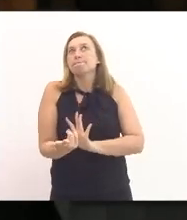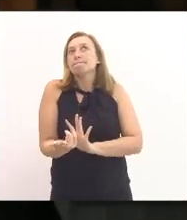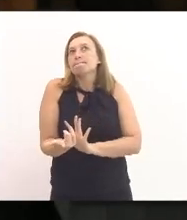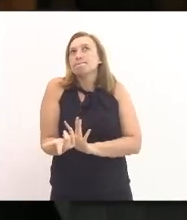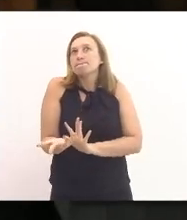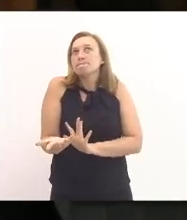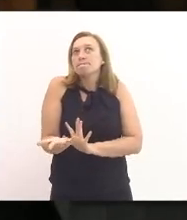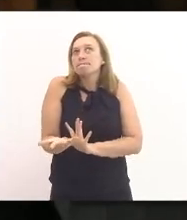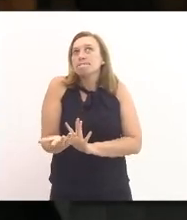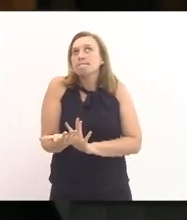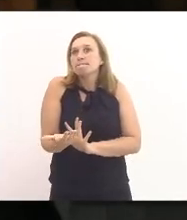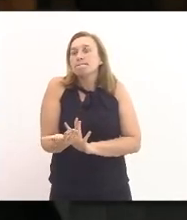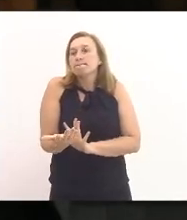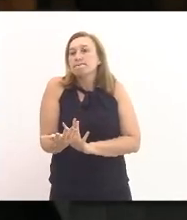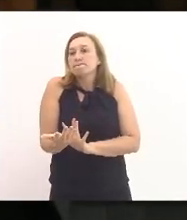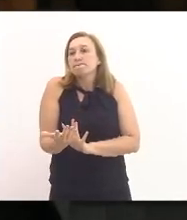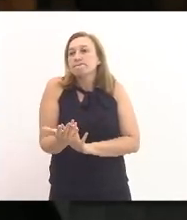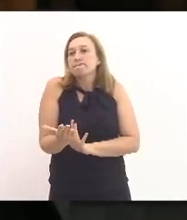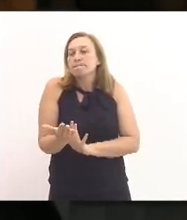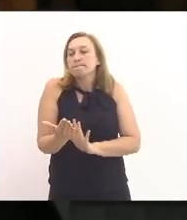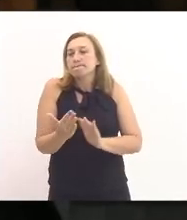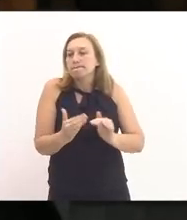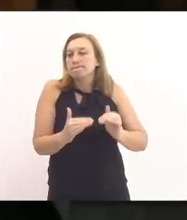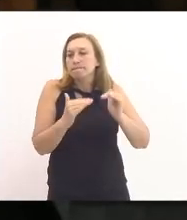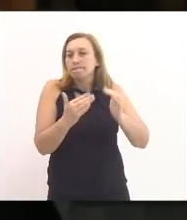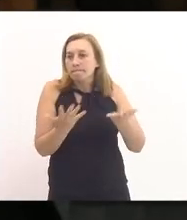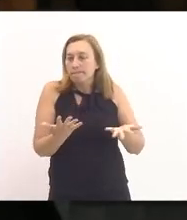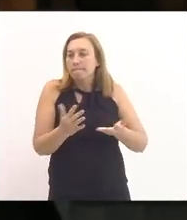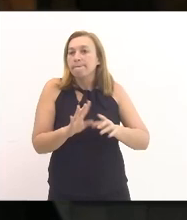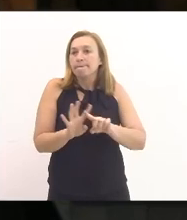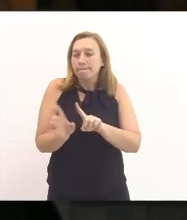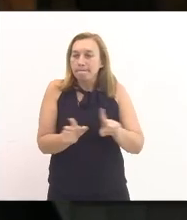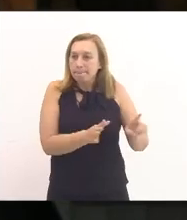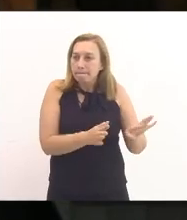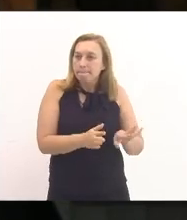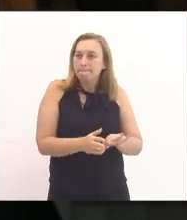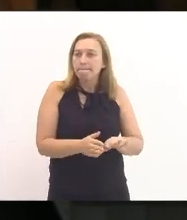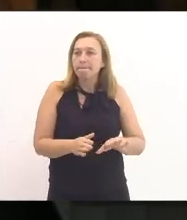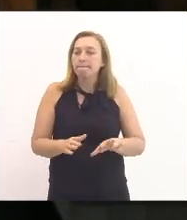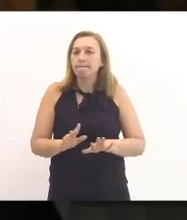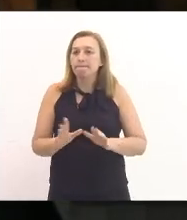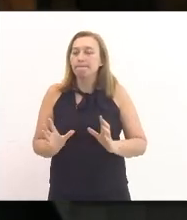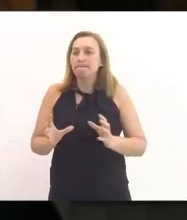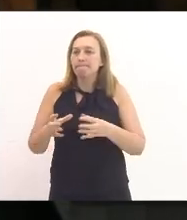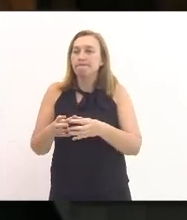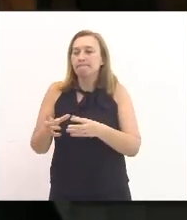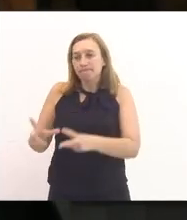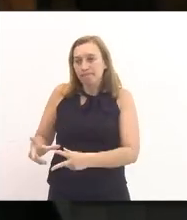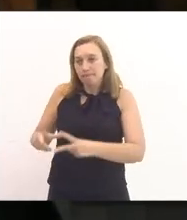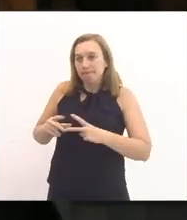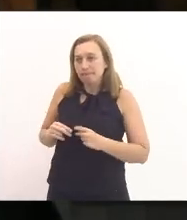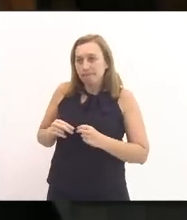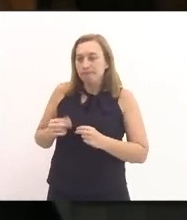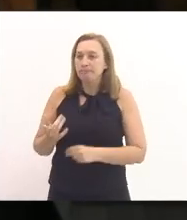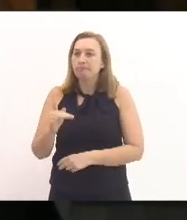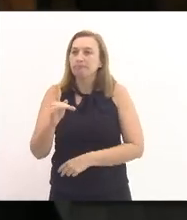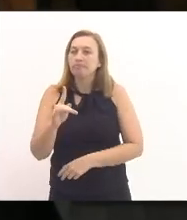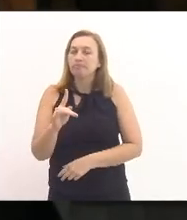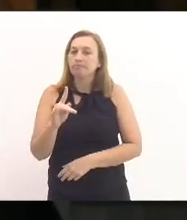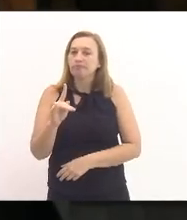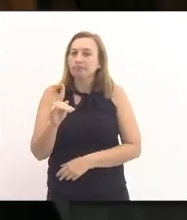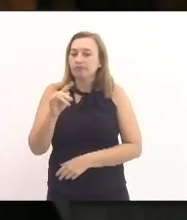fim acima da curva e teremos aí a maioria sendo promovida por merecimento evitando situações